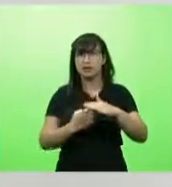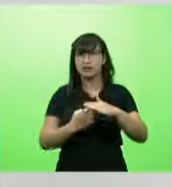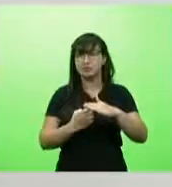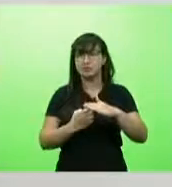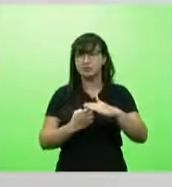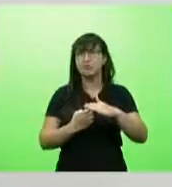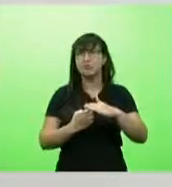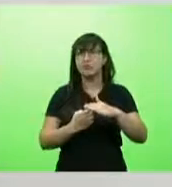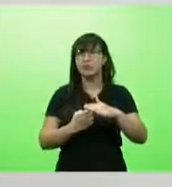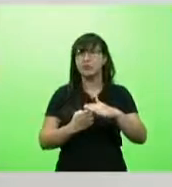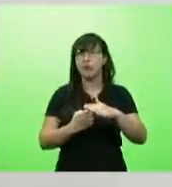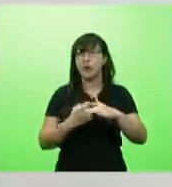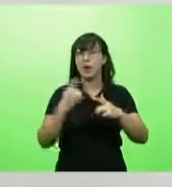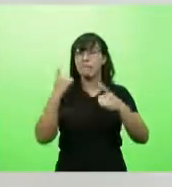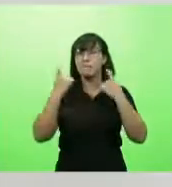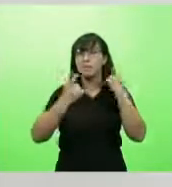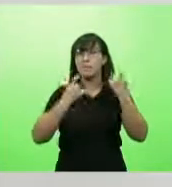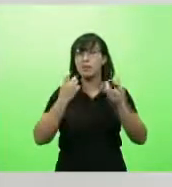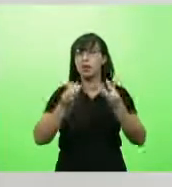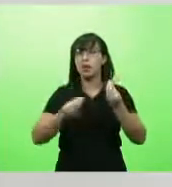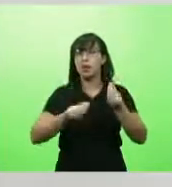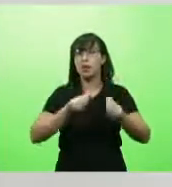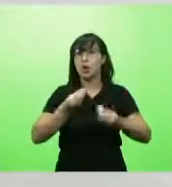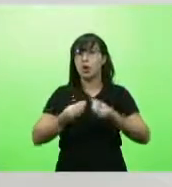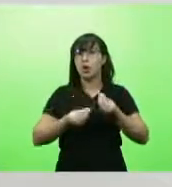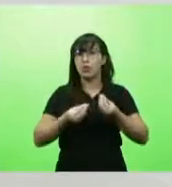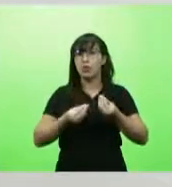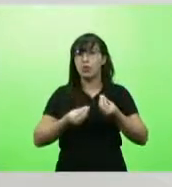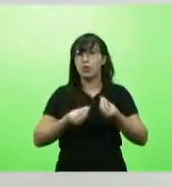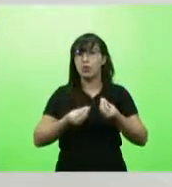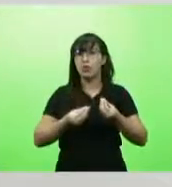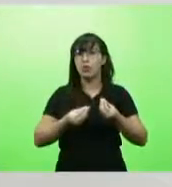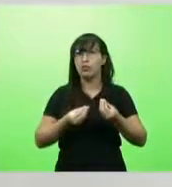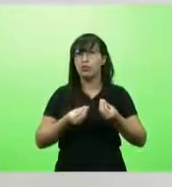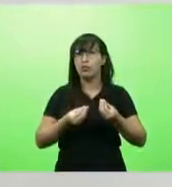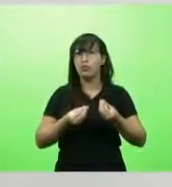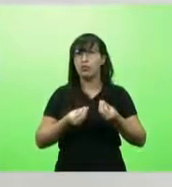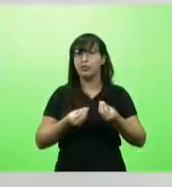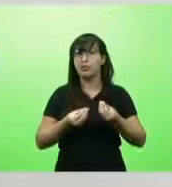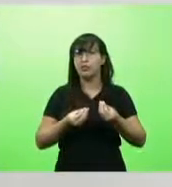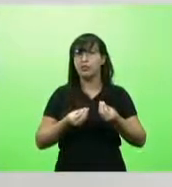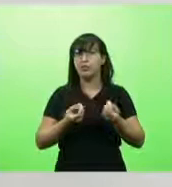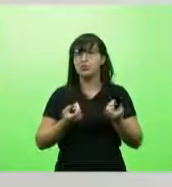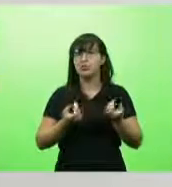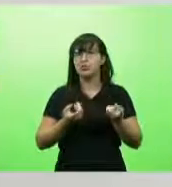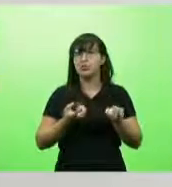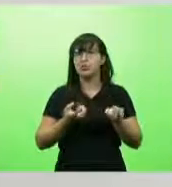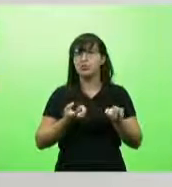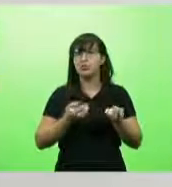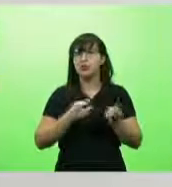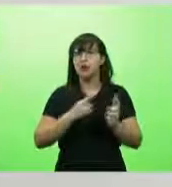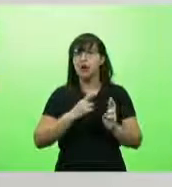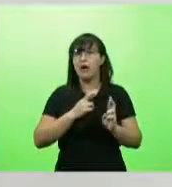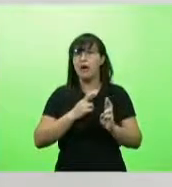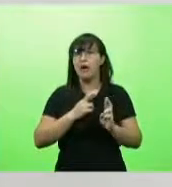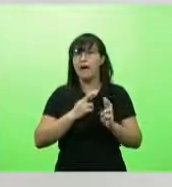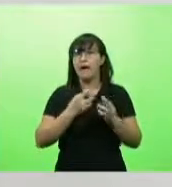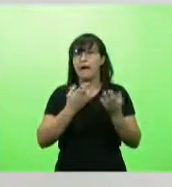empresário preocupado, como é que vai fazer com relação ao